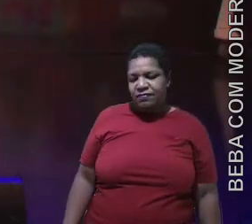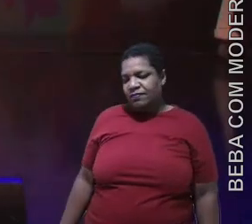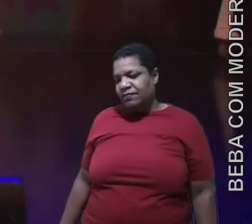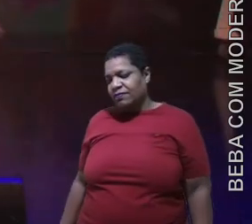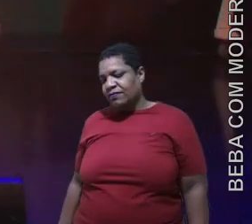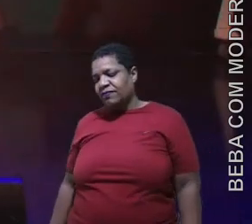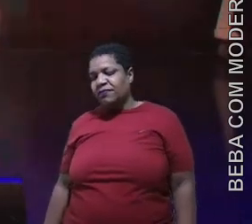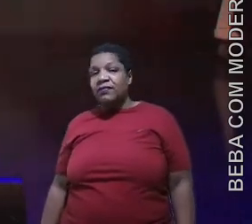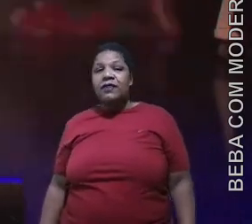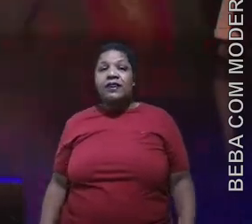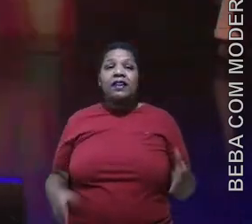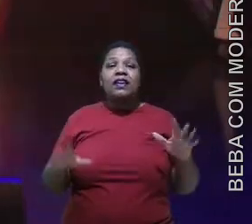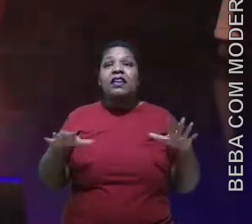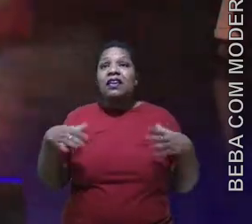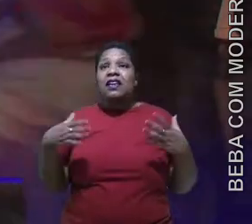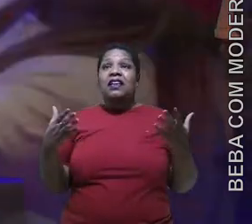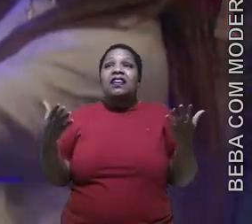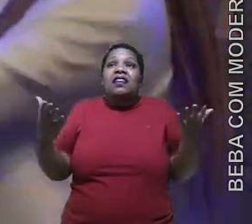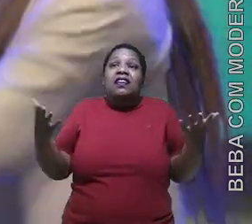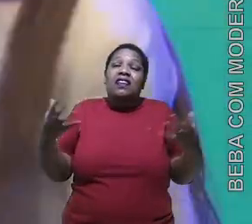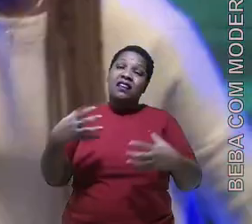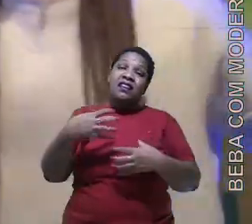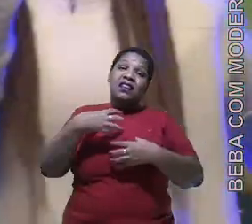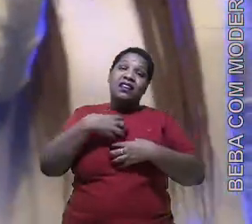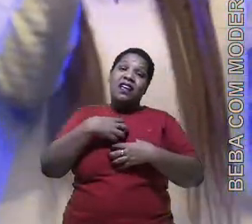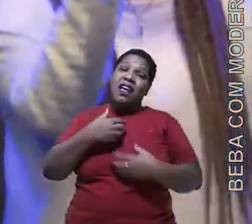Ah então tá